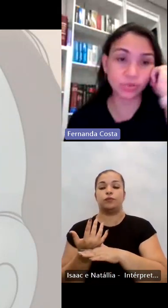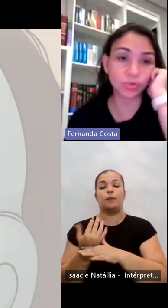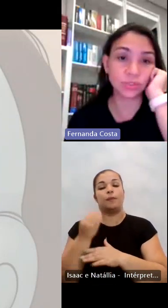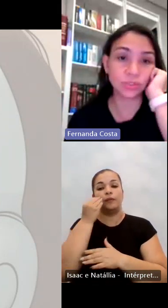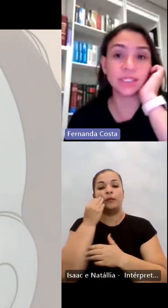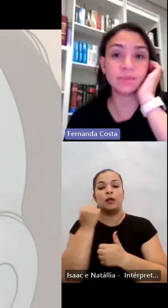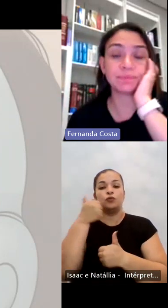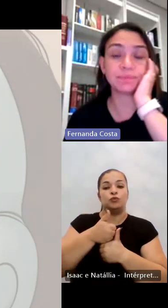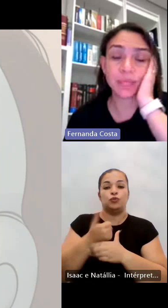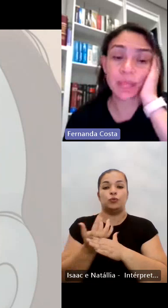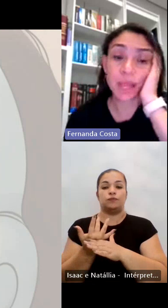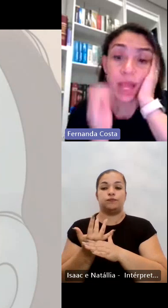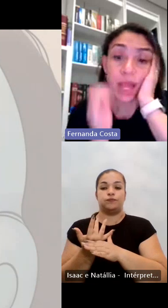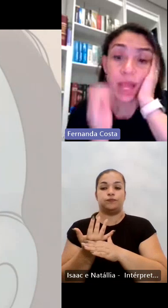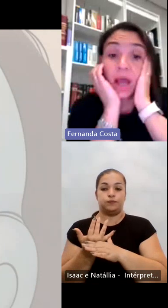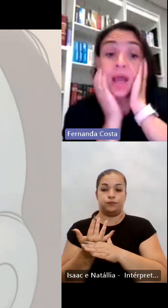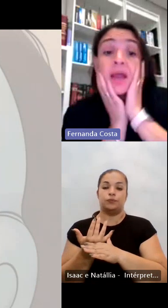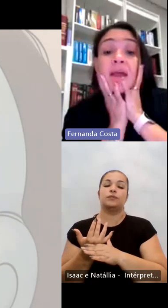é essa estruturinha aí.